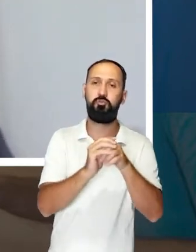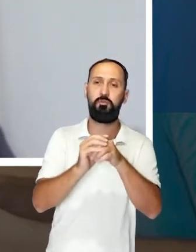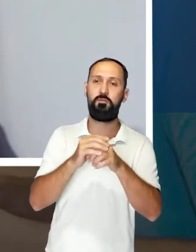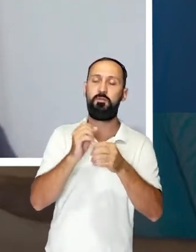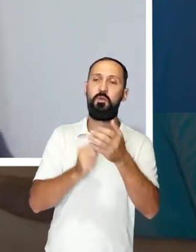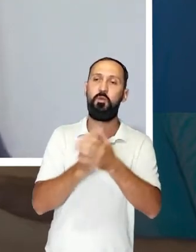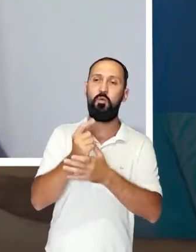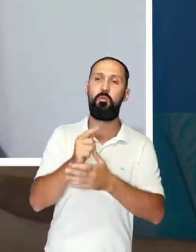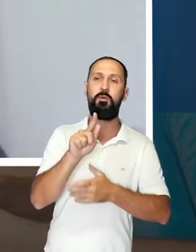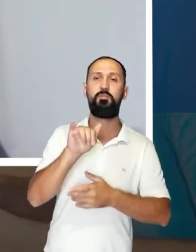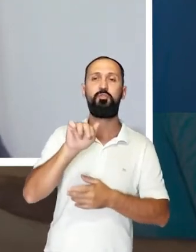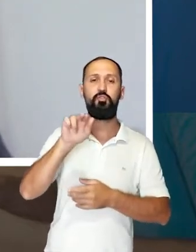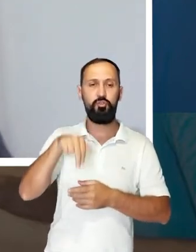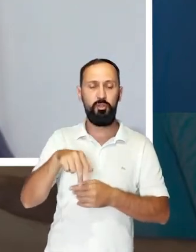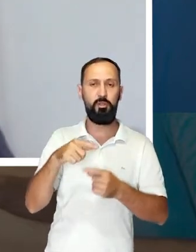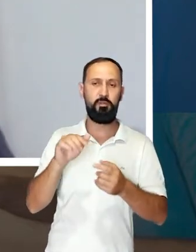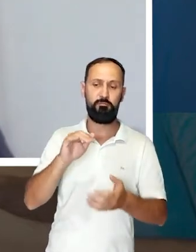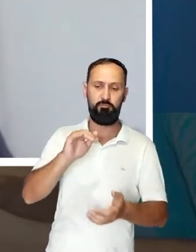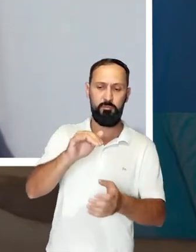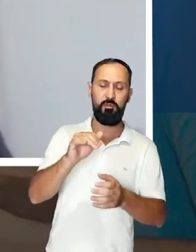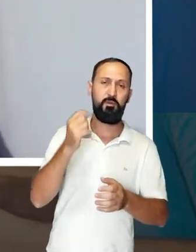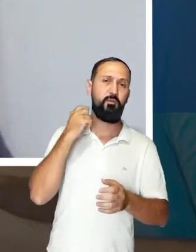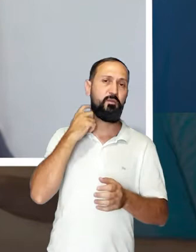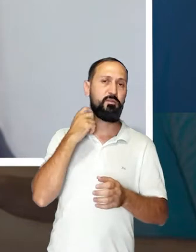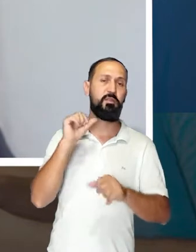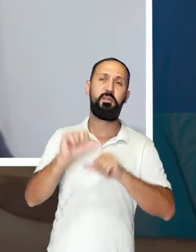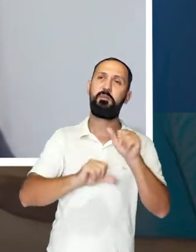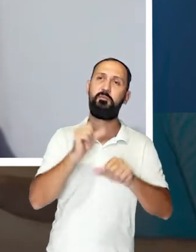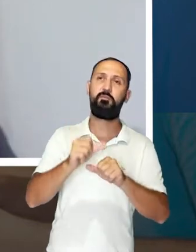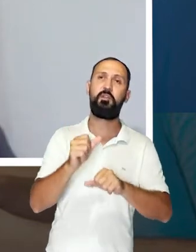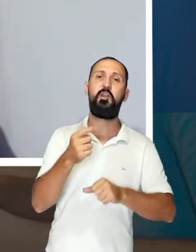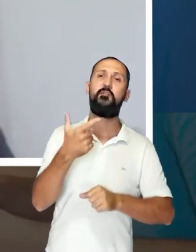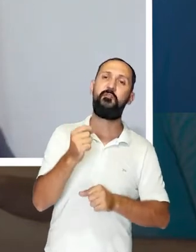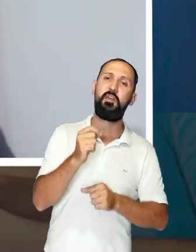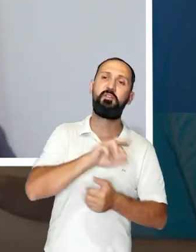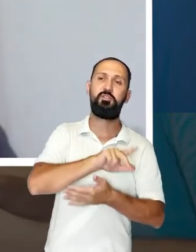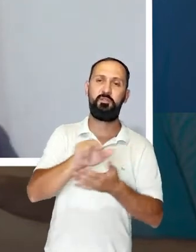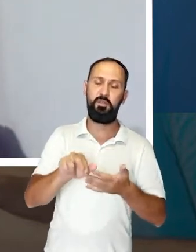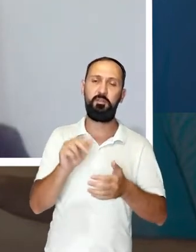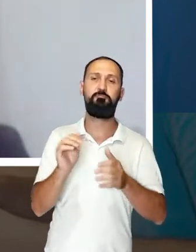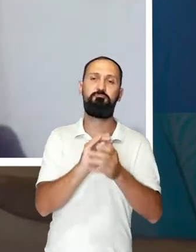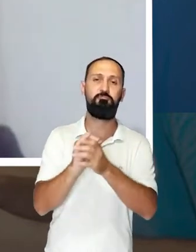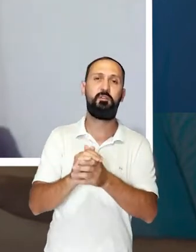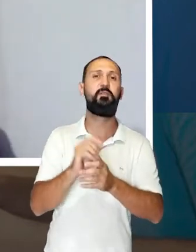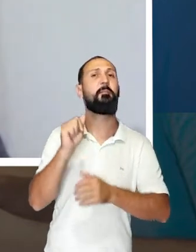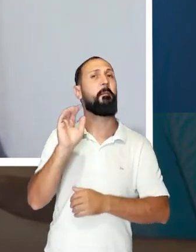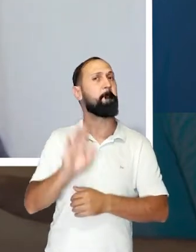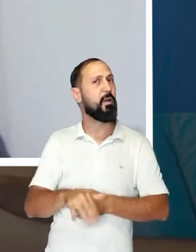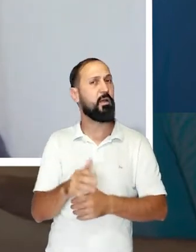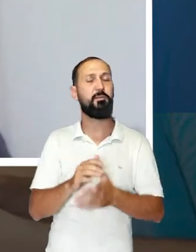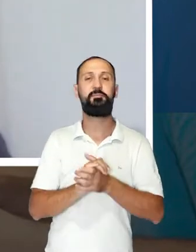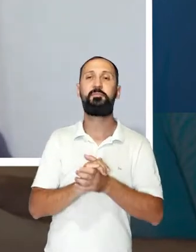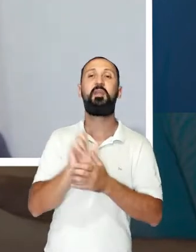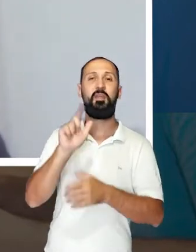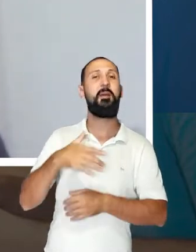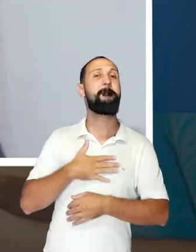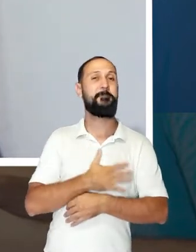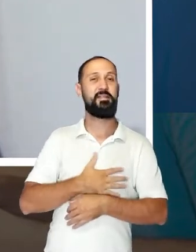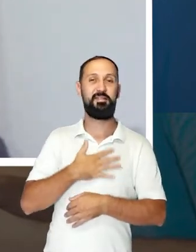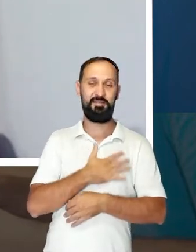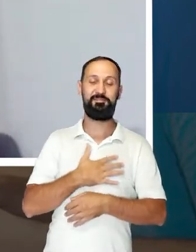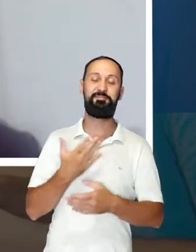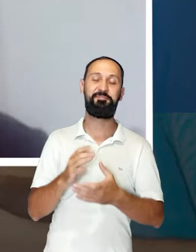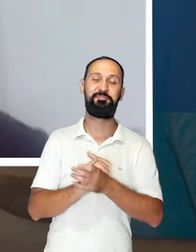com drinks. Você compra uma garrafa de gin e essa garrafa você pode transformar em 20 ou mais drinks. Então sai bem mais econômico. E